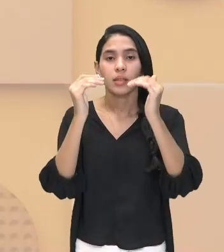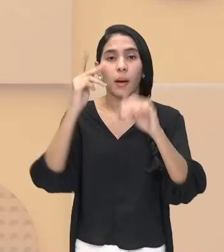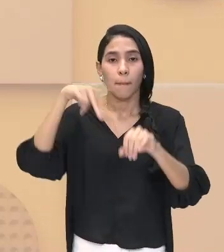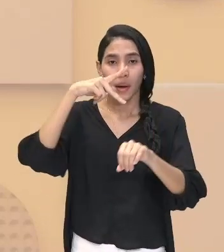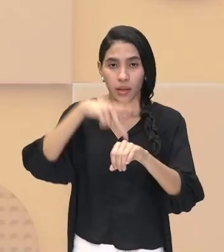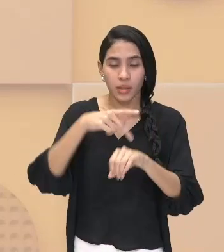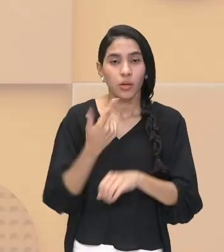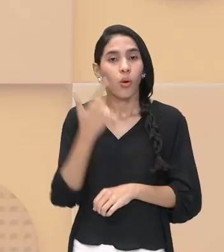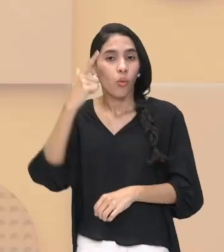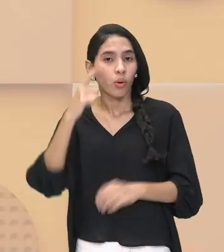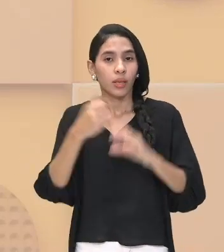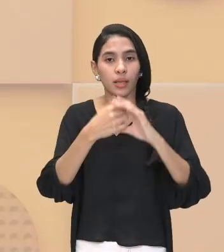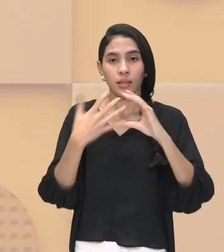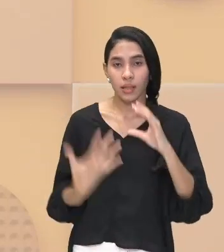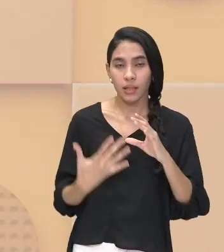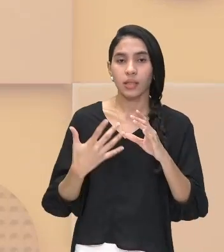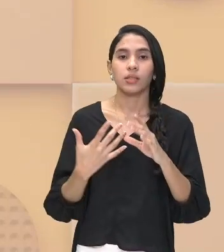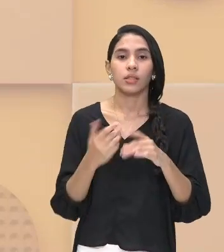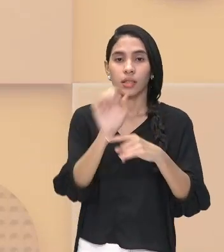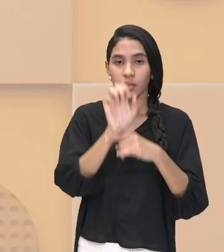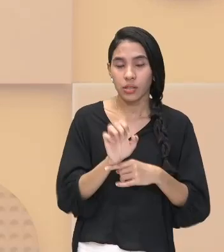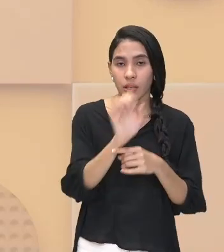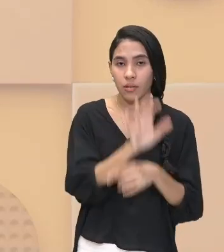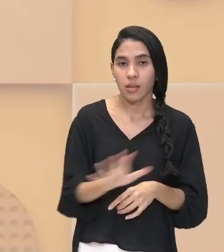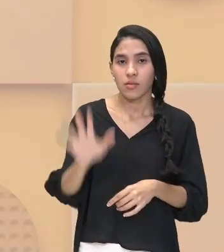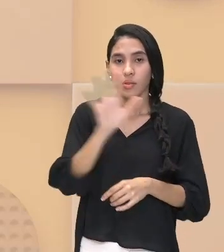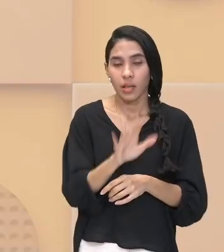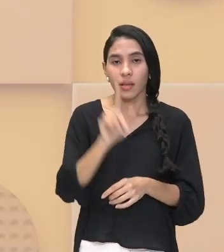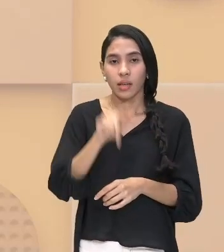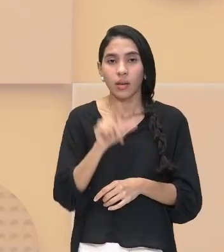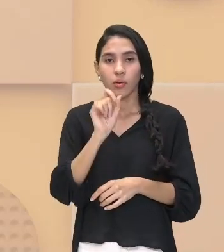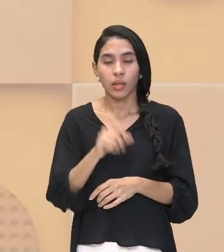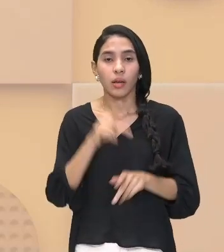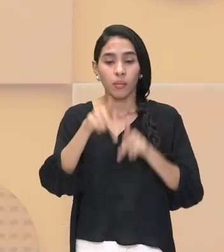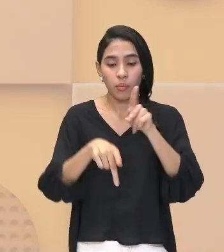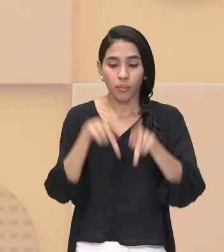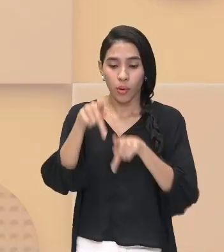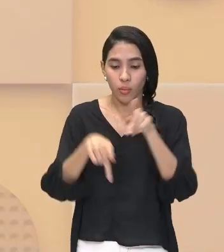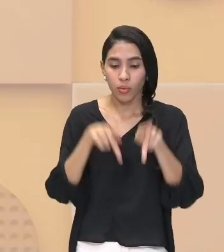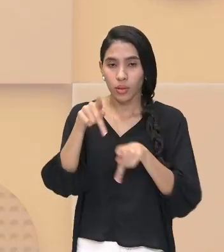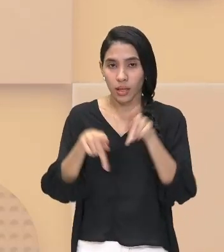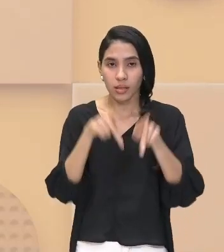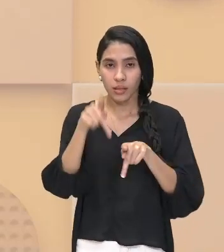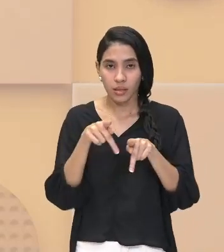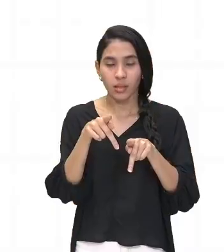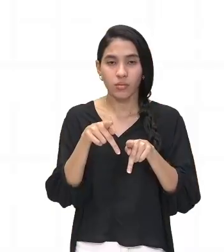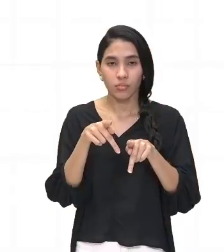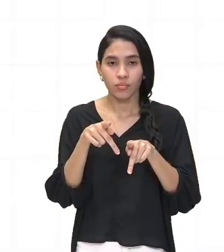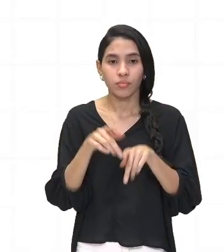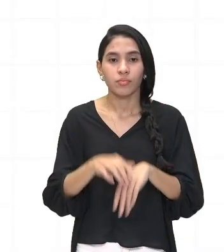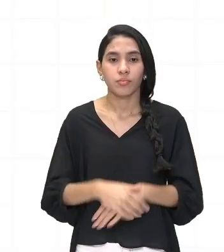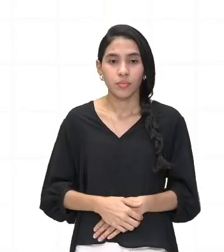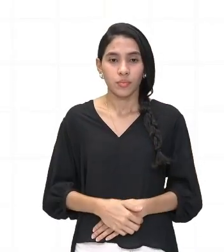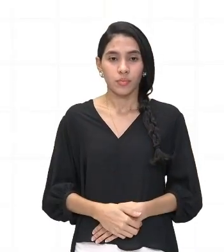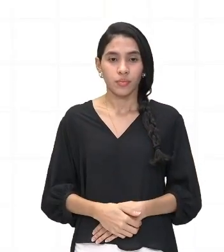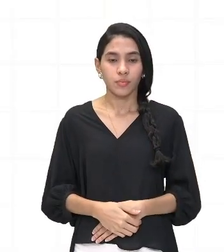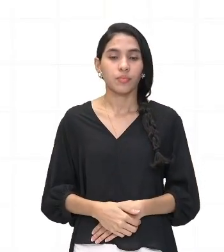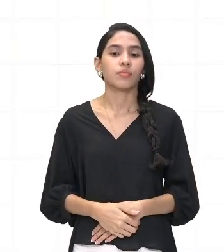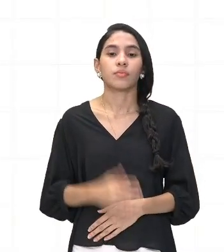Outra característica dos estados nacionais é uma população permanente. Então, para